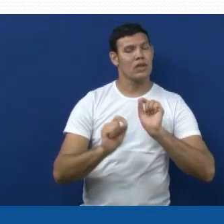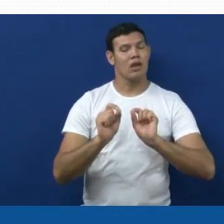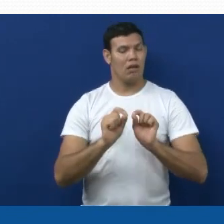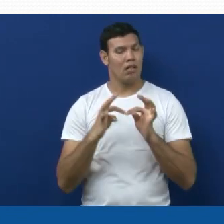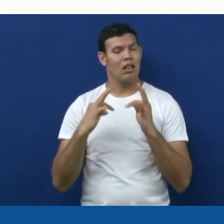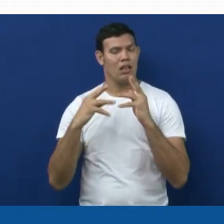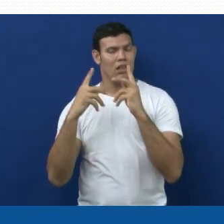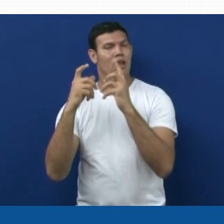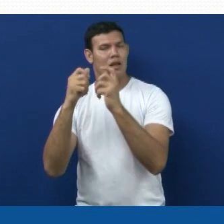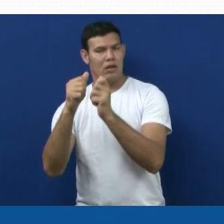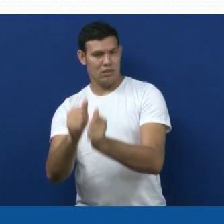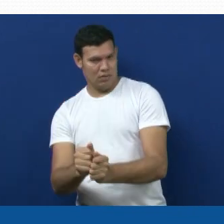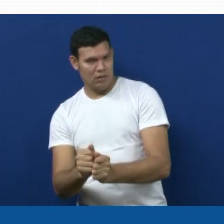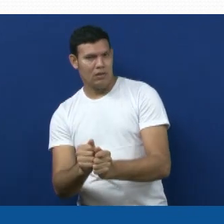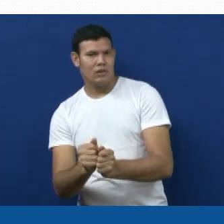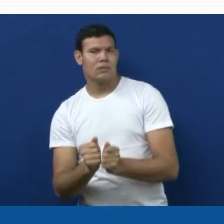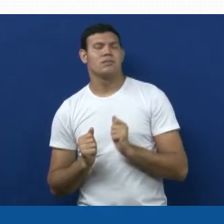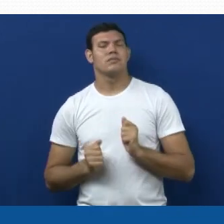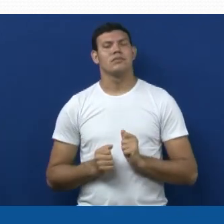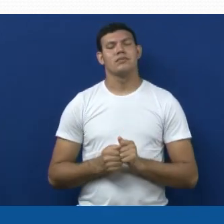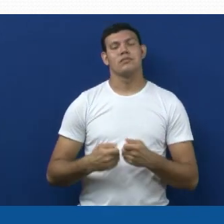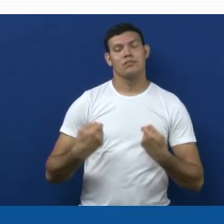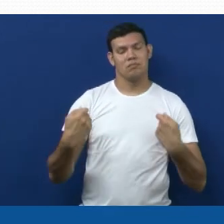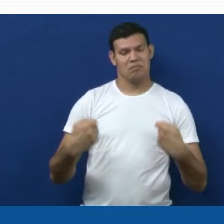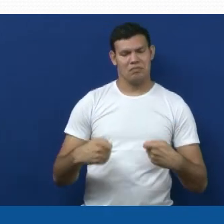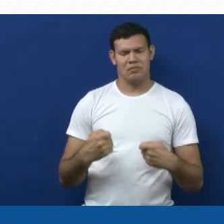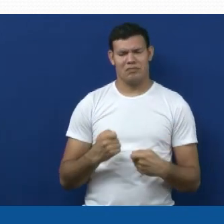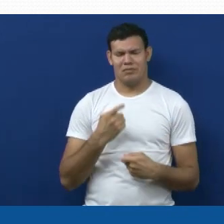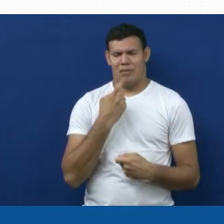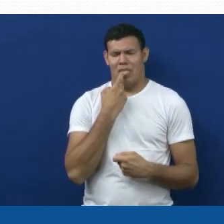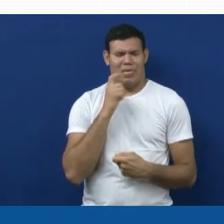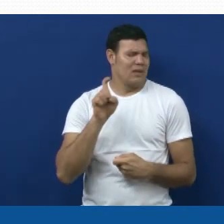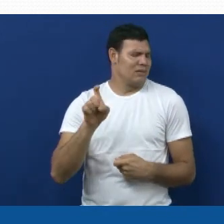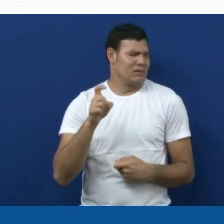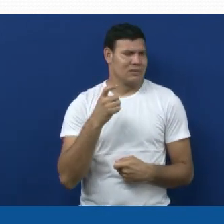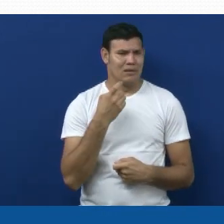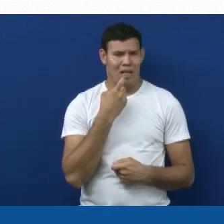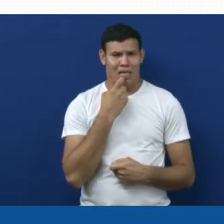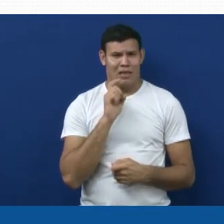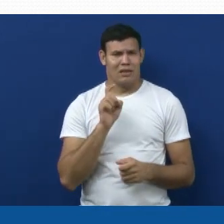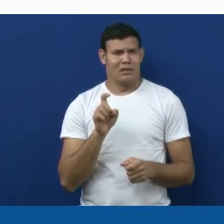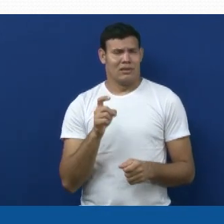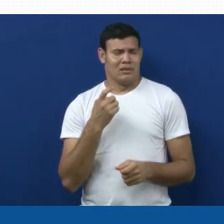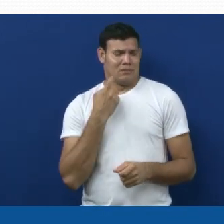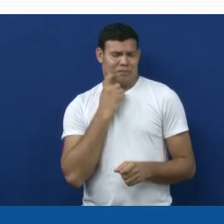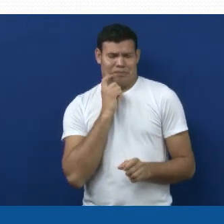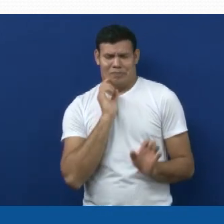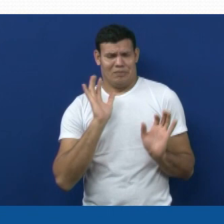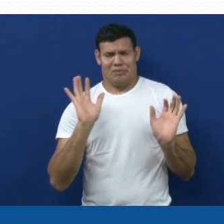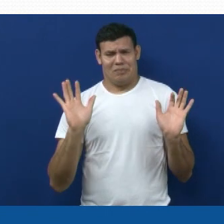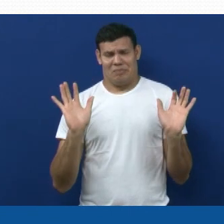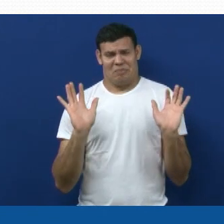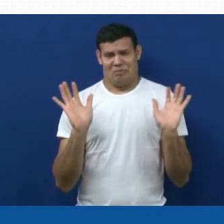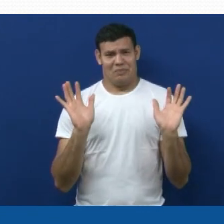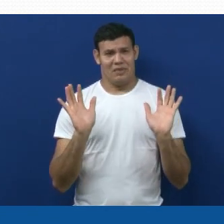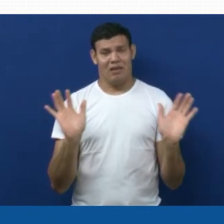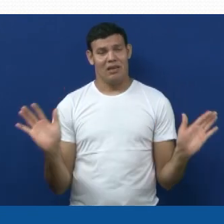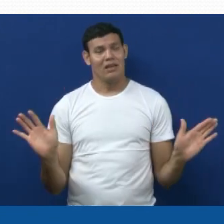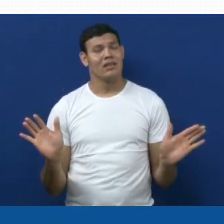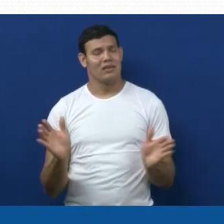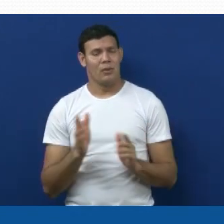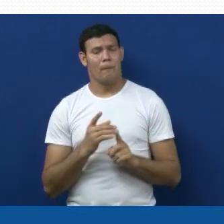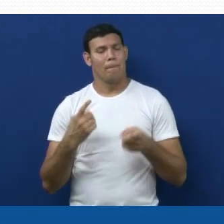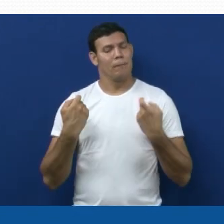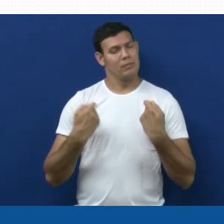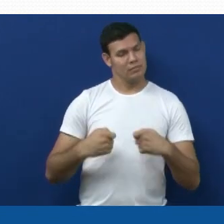ácida, ela apresenta um sabor azedo quando ingerida. Além disso, ela também vai ser capaz de